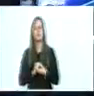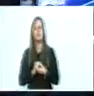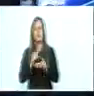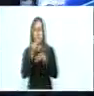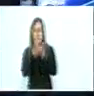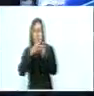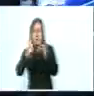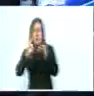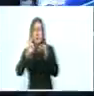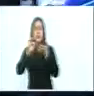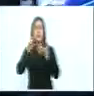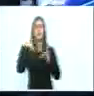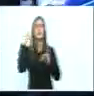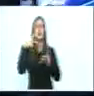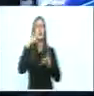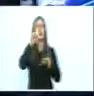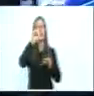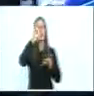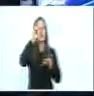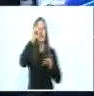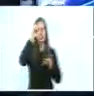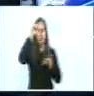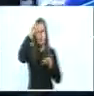Inscrito o vereador Lidson Lenner.